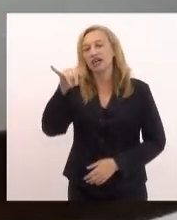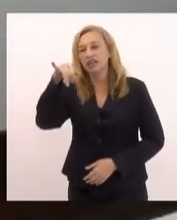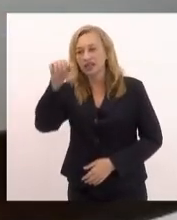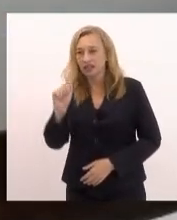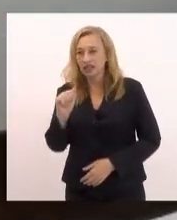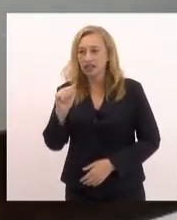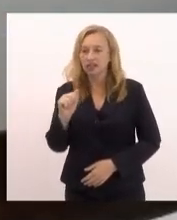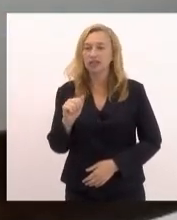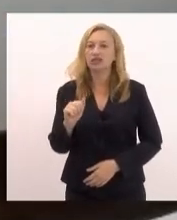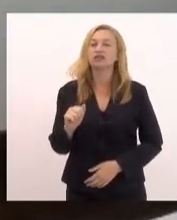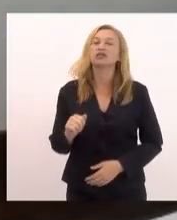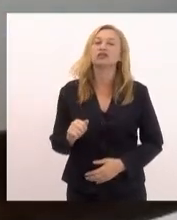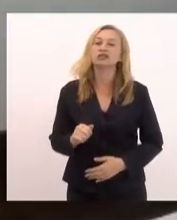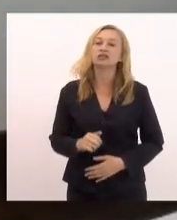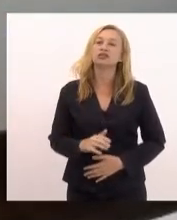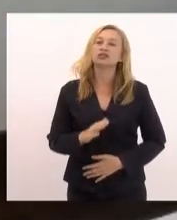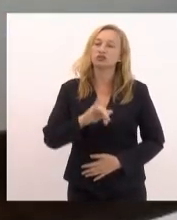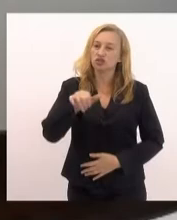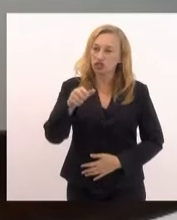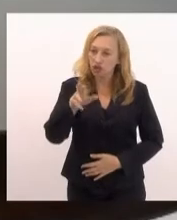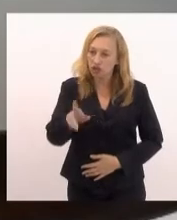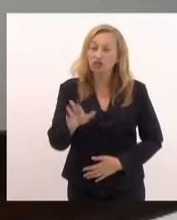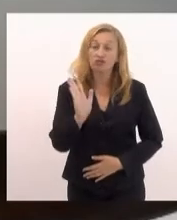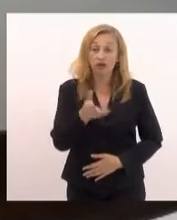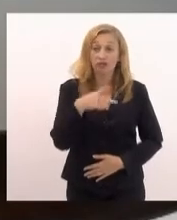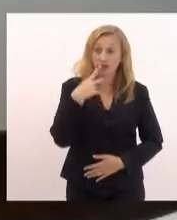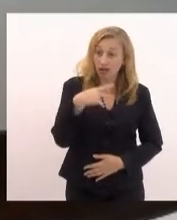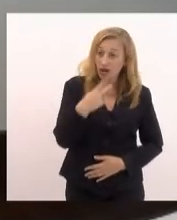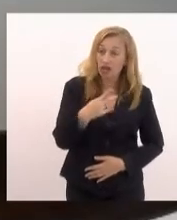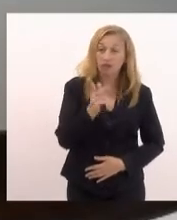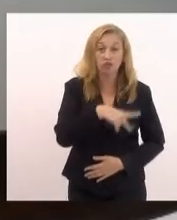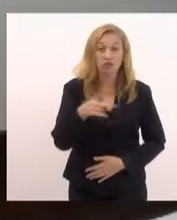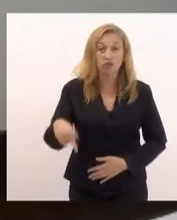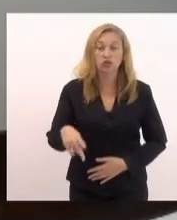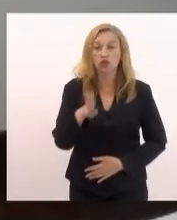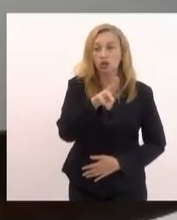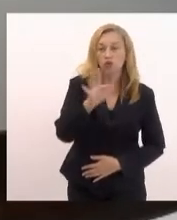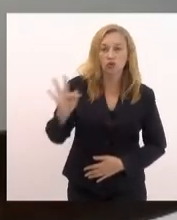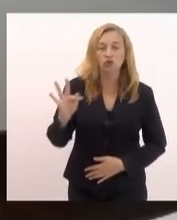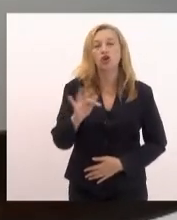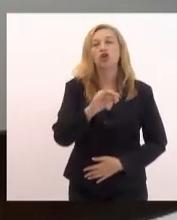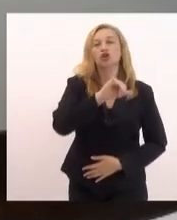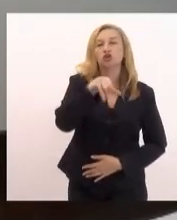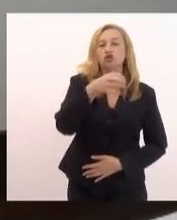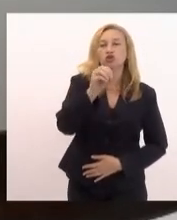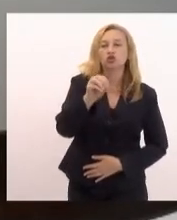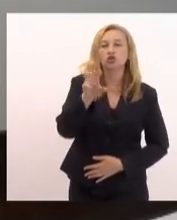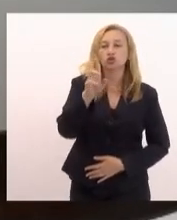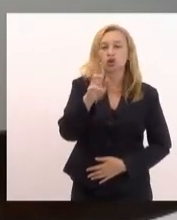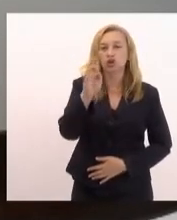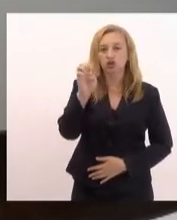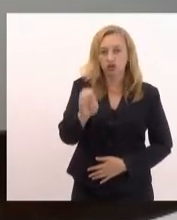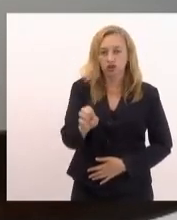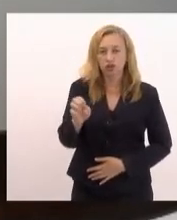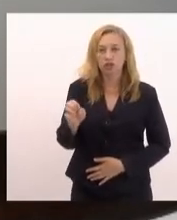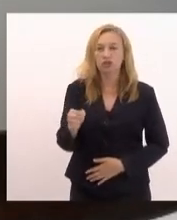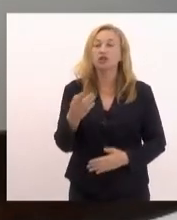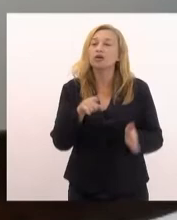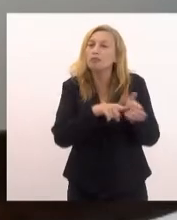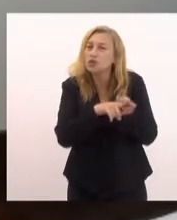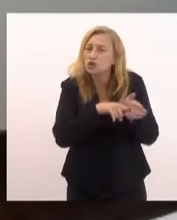tempo, o Jailson, que já foi mencionado, meu colega, professor da UF, o Jorge Barbosa, Mário Simão, enfim, pesquisadores